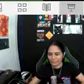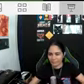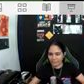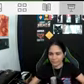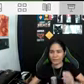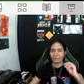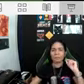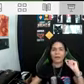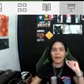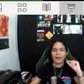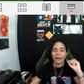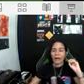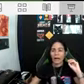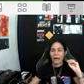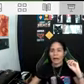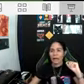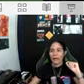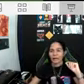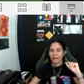Não necessariamente.